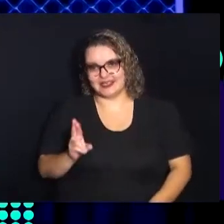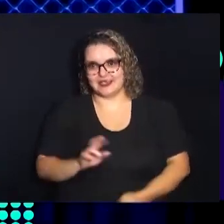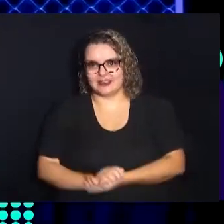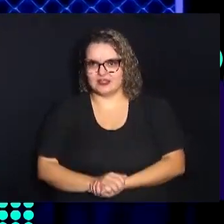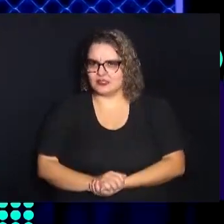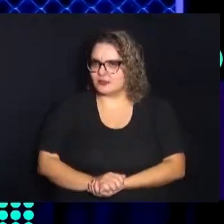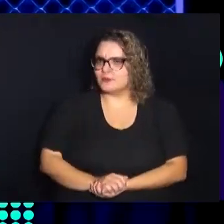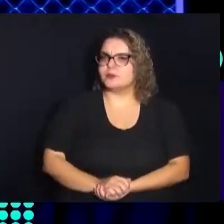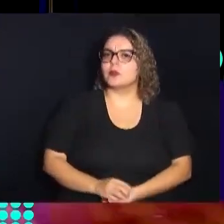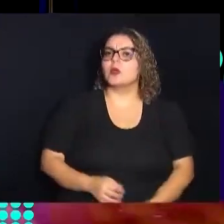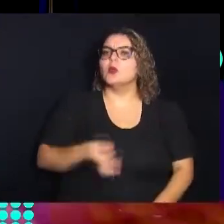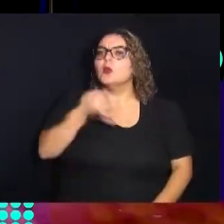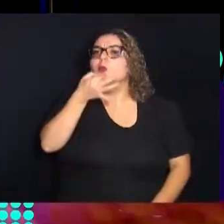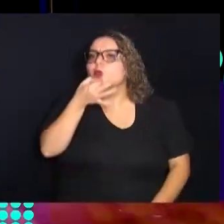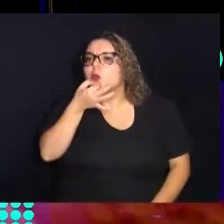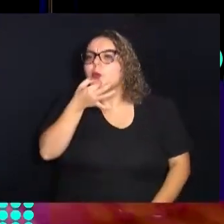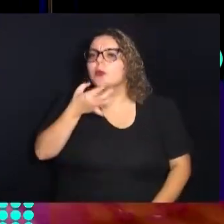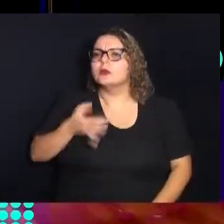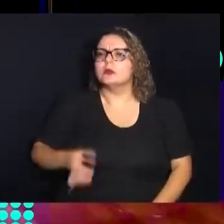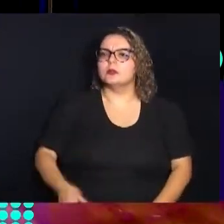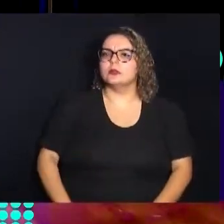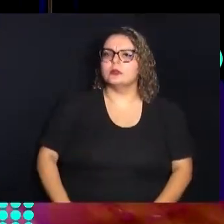60.